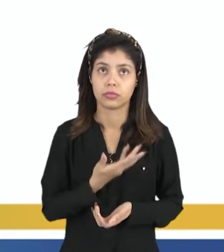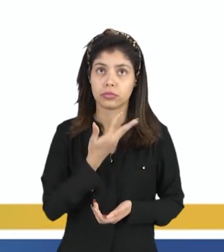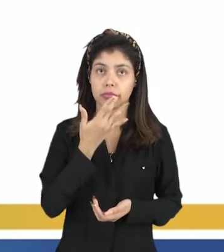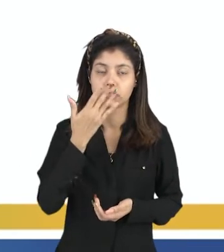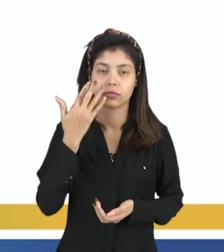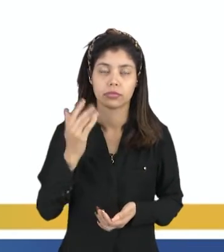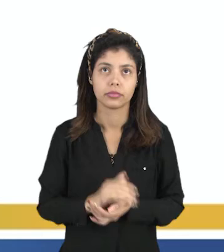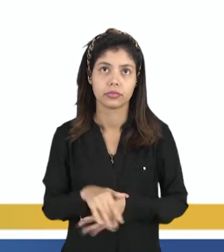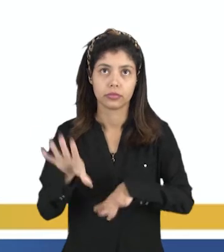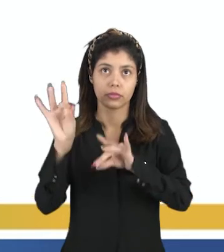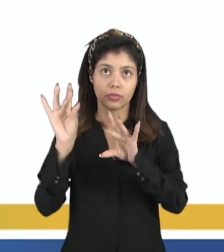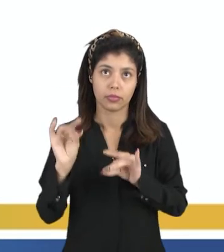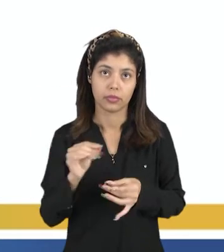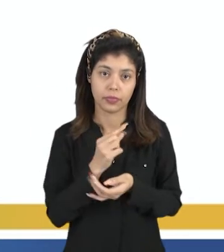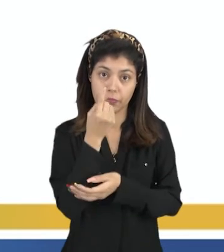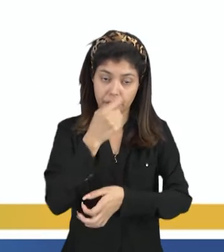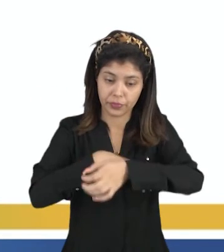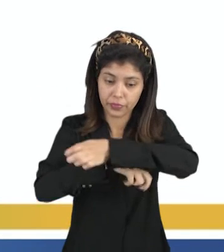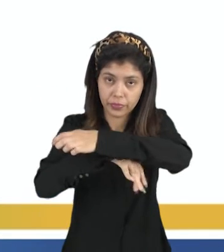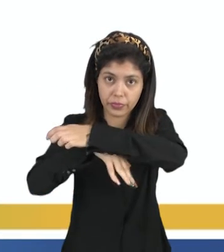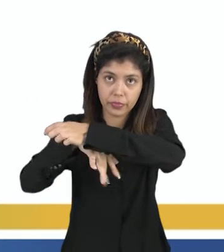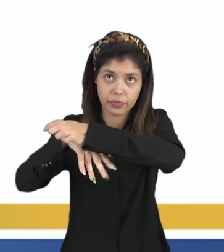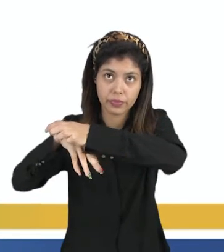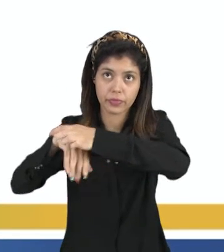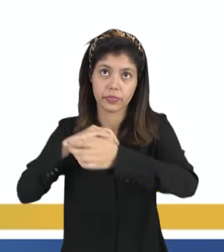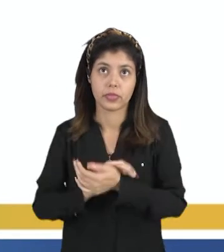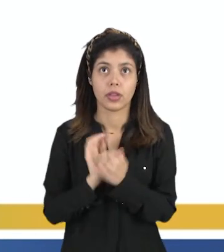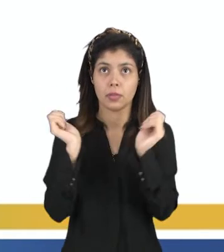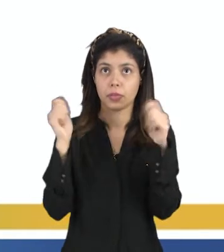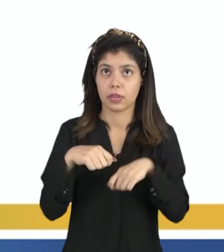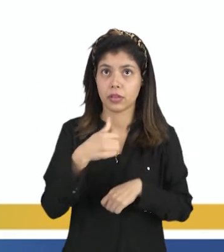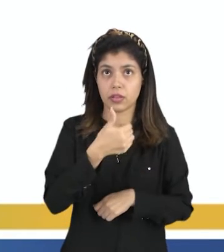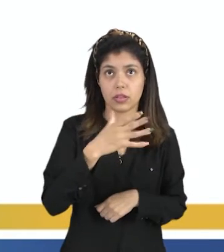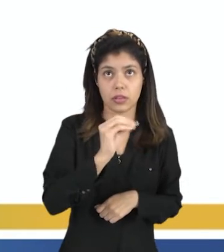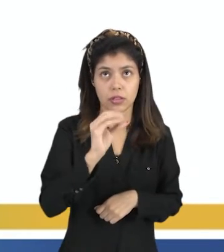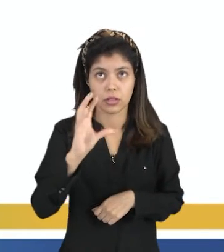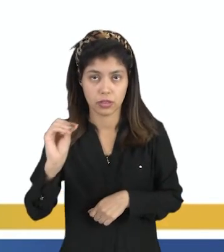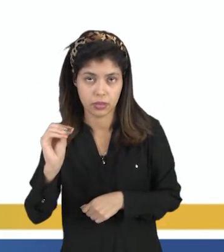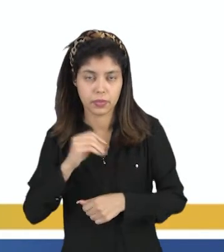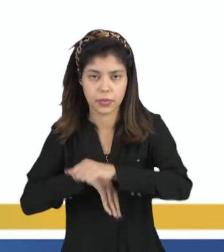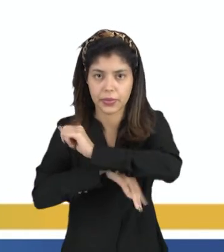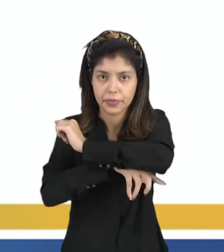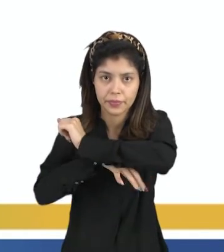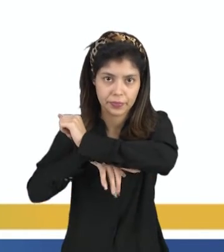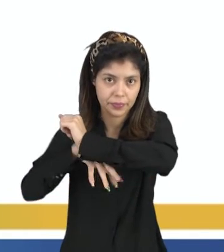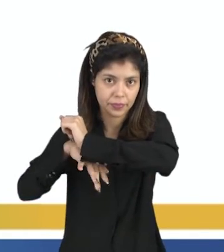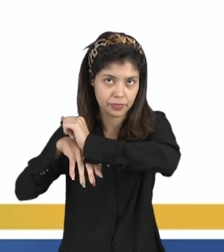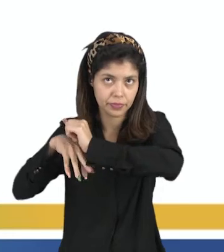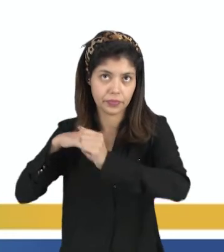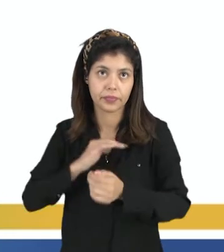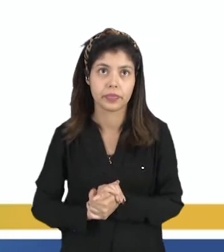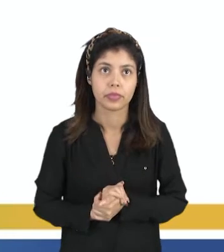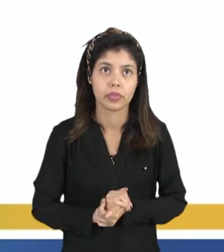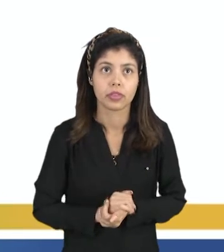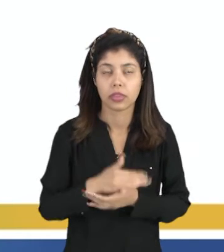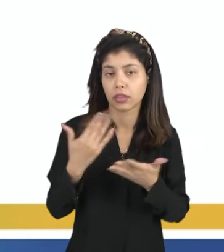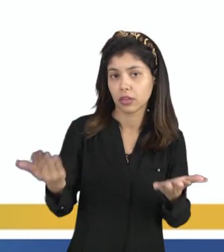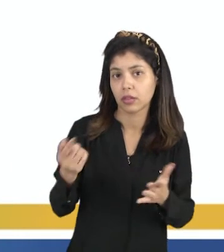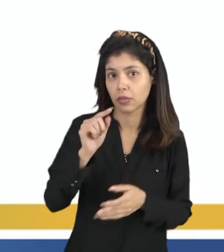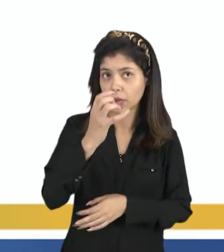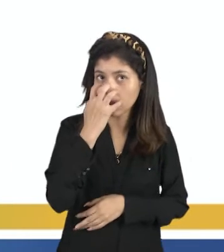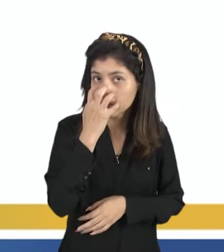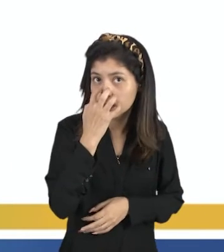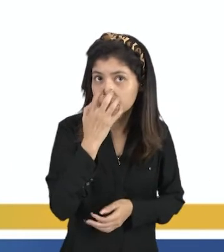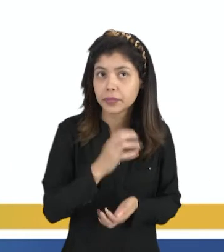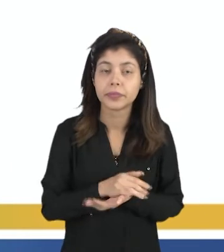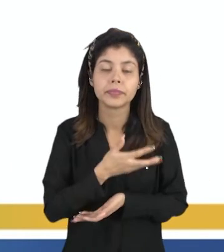sensoriais. E cada uma dessas células, ela possui em torno de pelo menos 100 pelos sensoriais. Então, para um